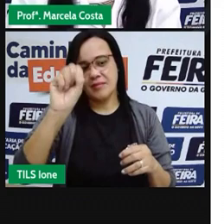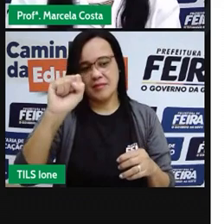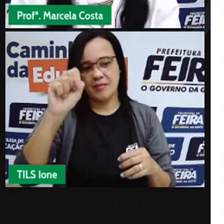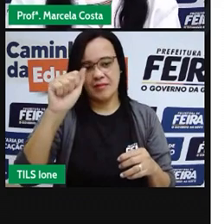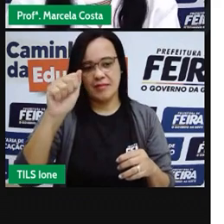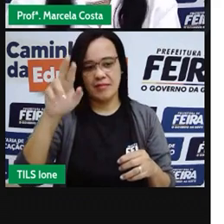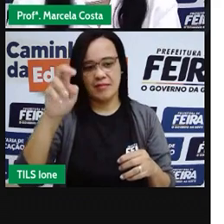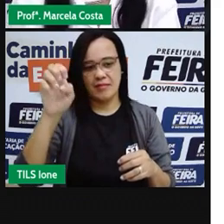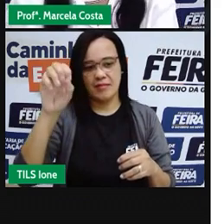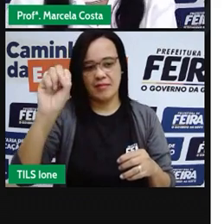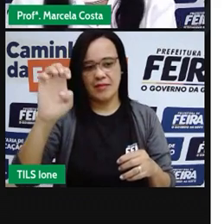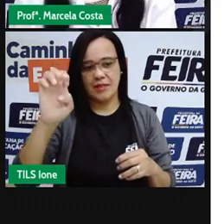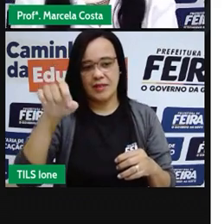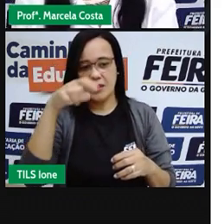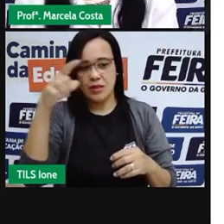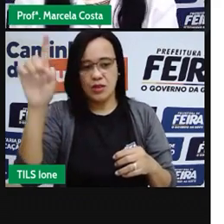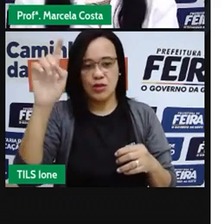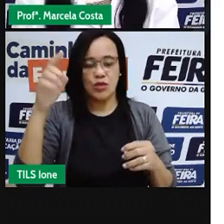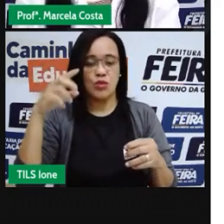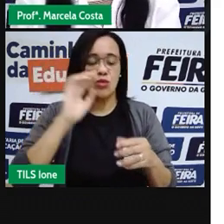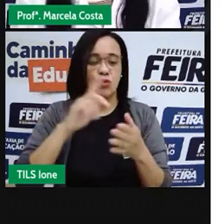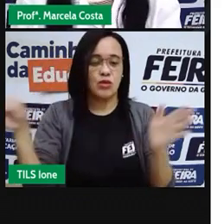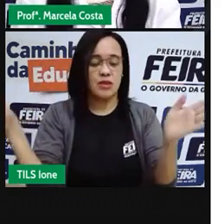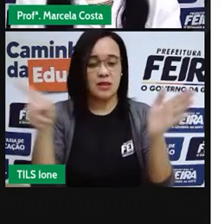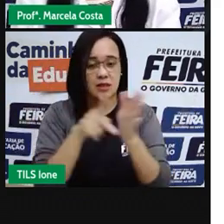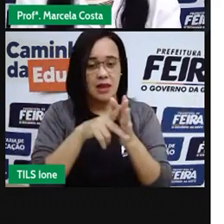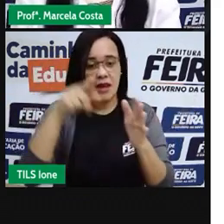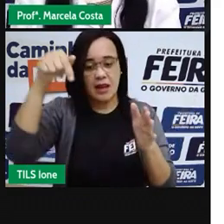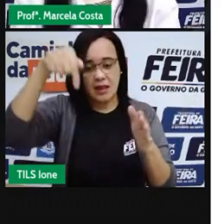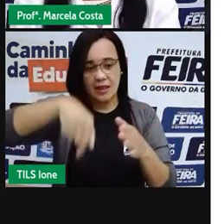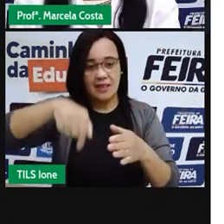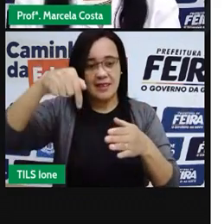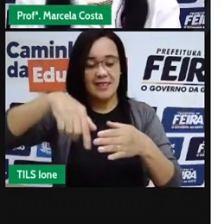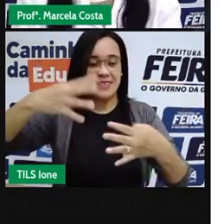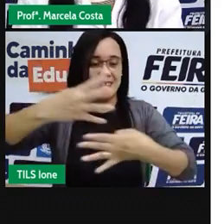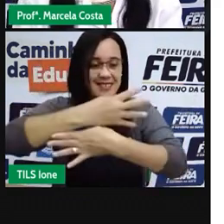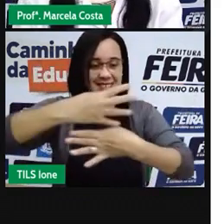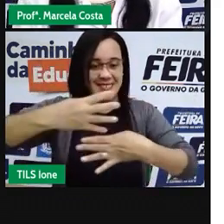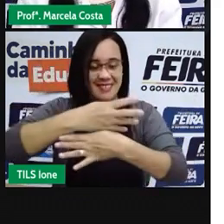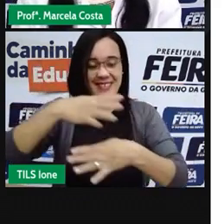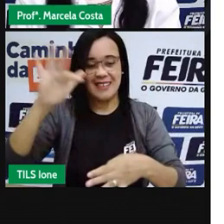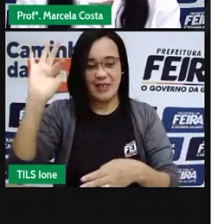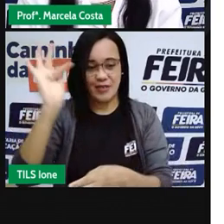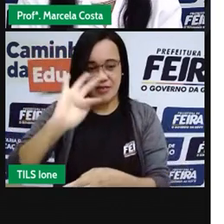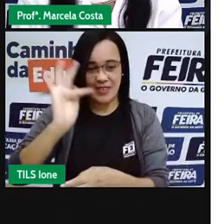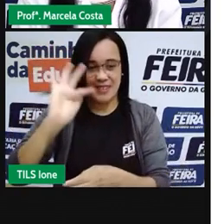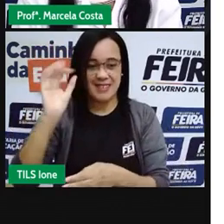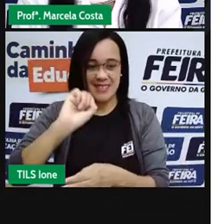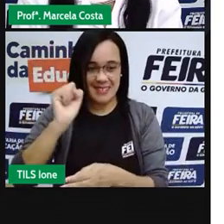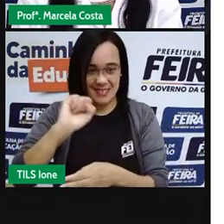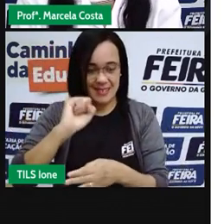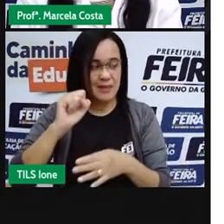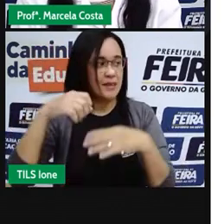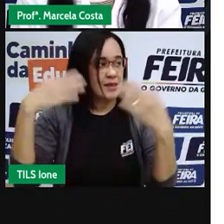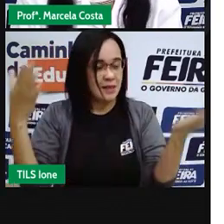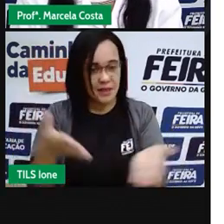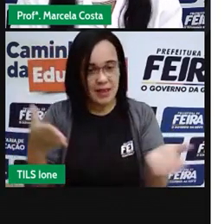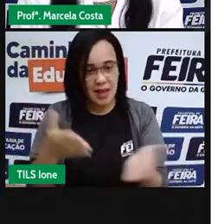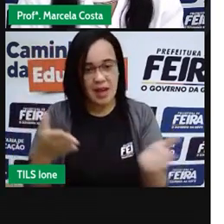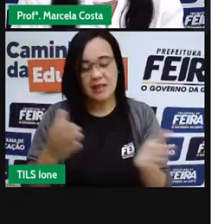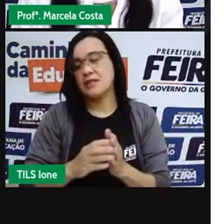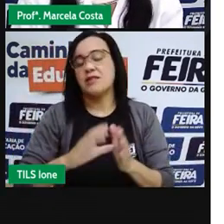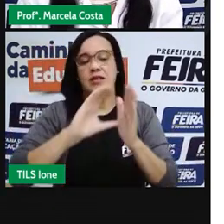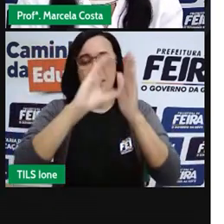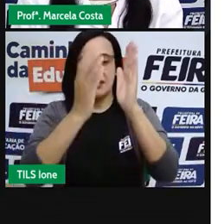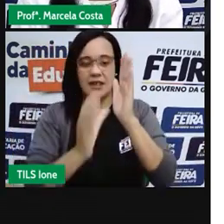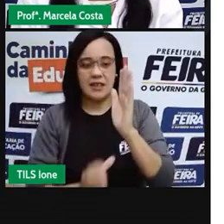Santana. Então, com essa aula, você vai aprender a comparar as características de diferentes materiais